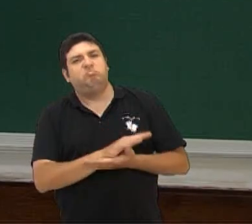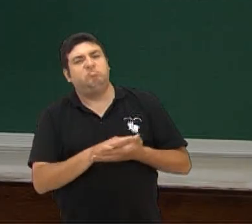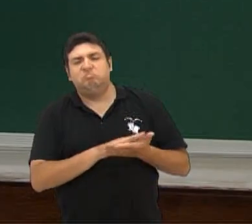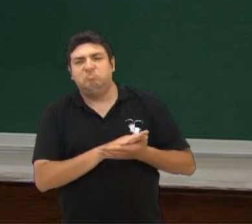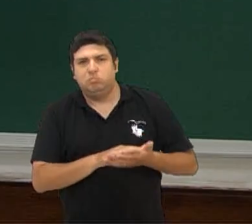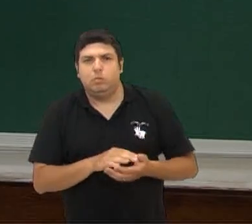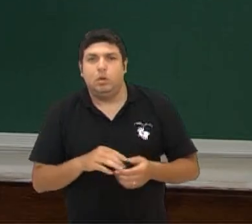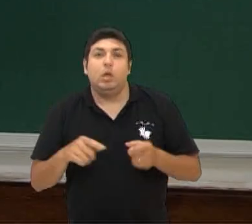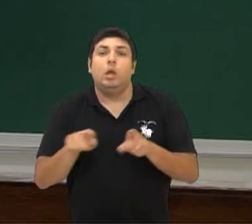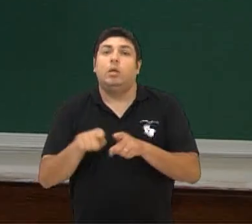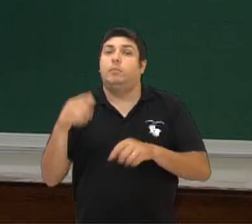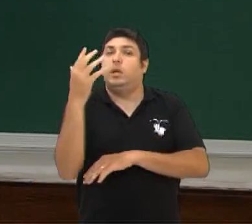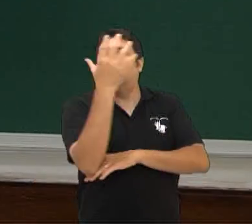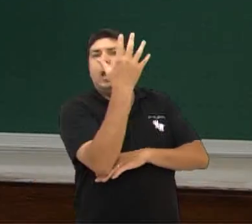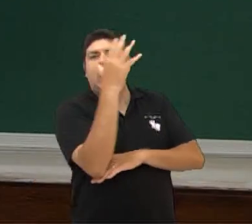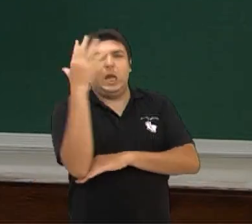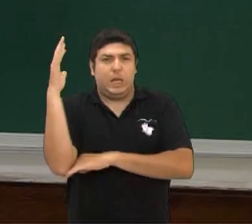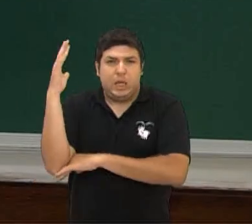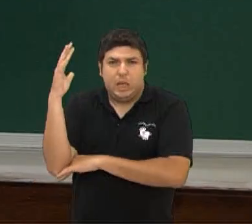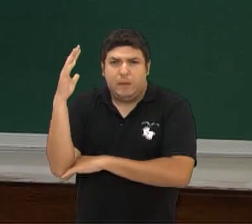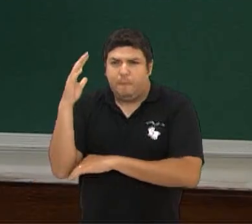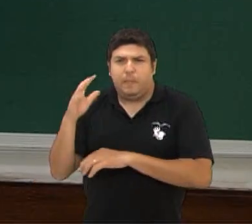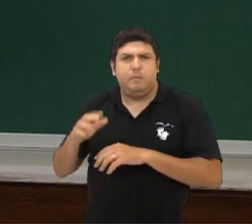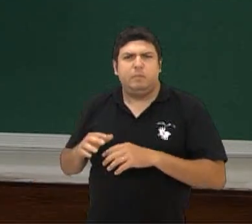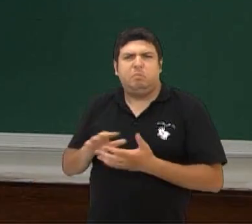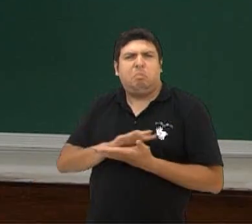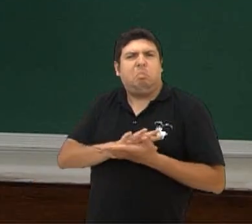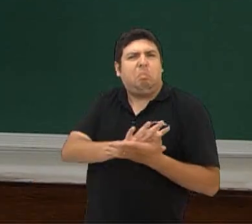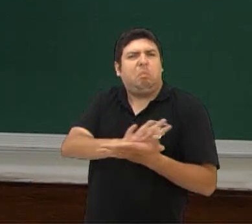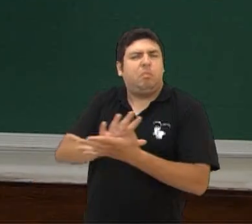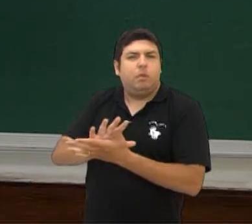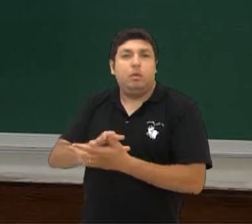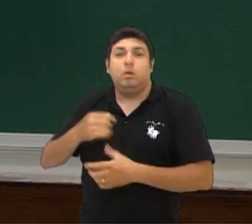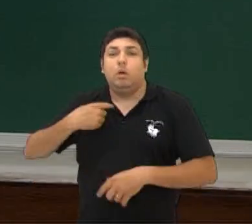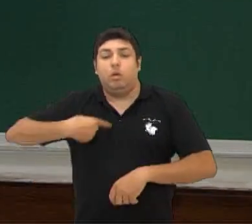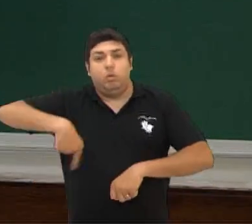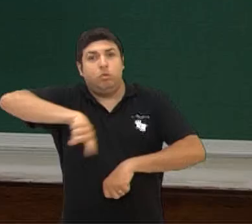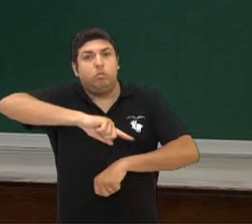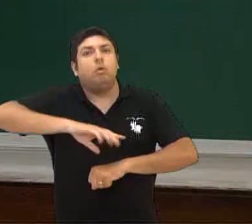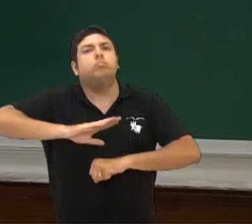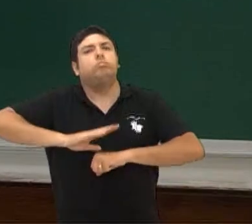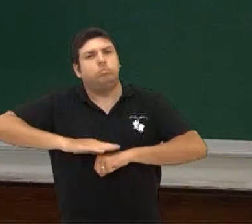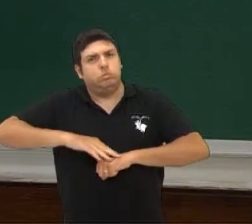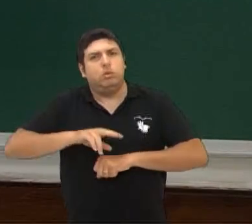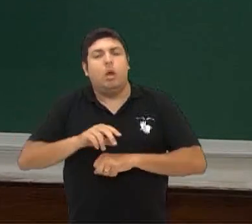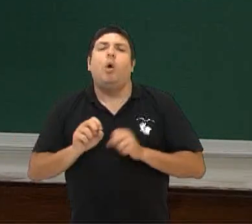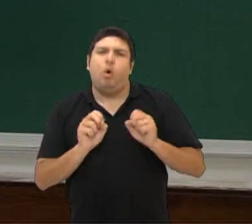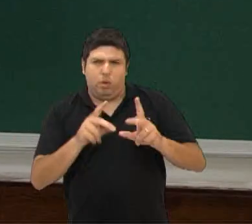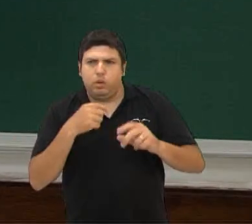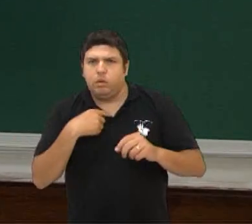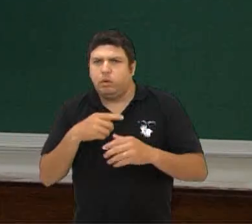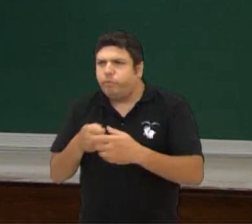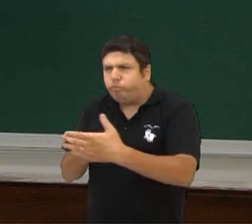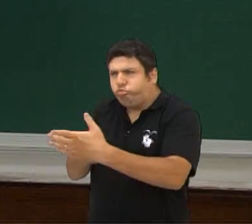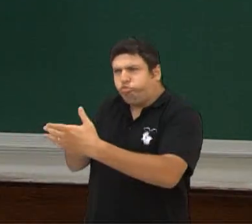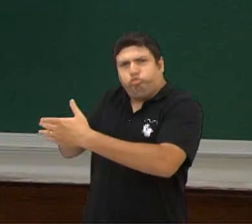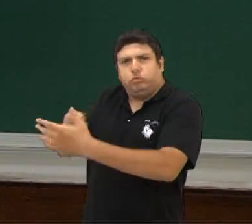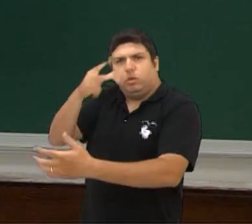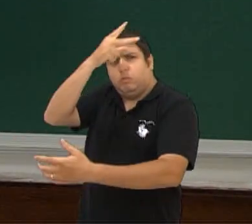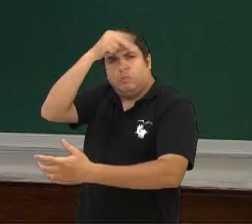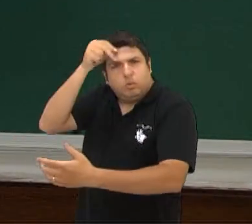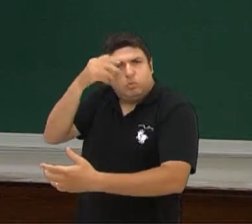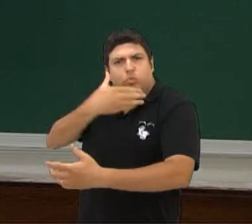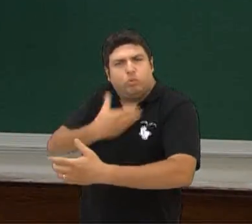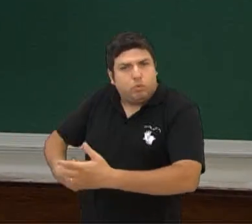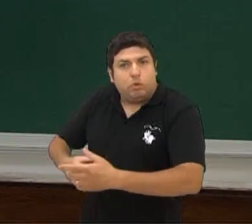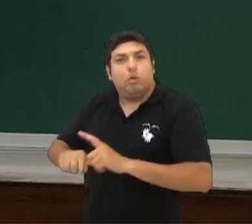pode tomar cuidado, né? Tem que começar pela gente o cuidado com a água. Não, a gente tem que cobrar das autoridades também, mas a gente tem que começar a